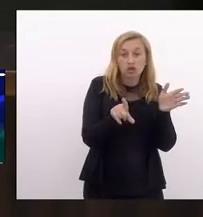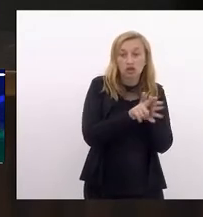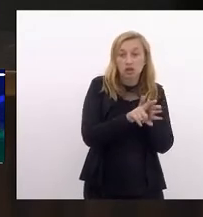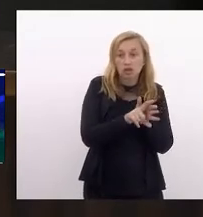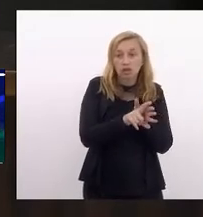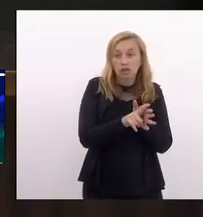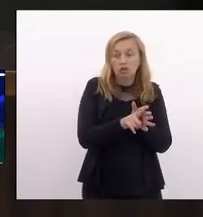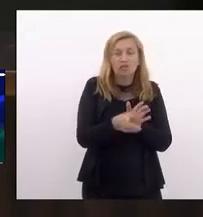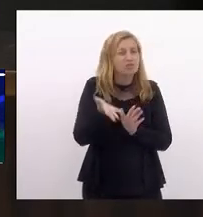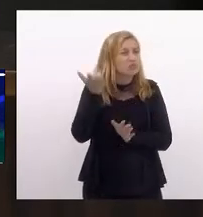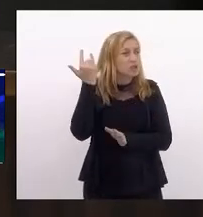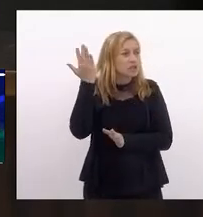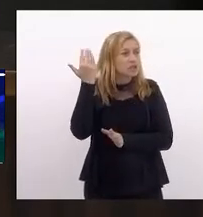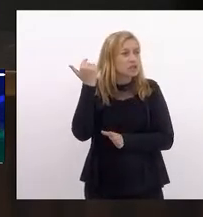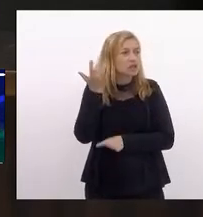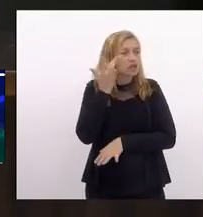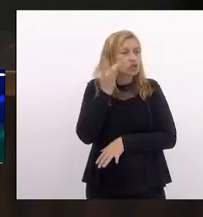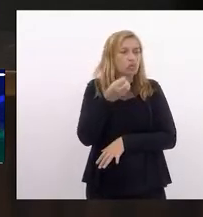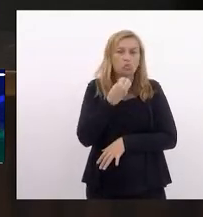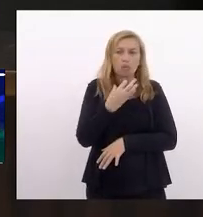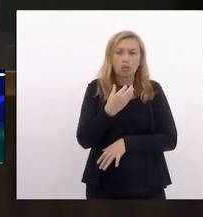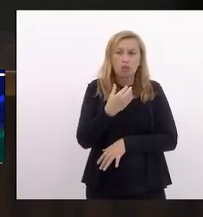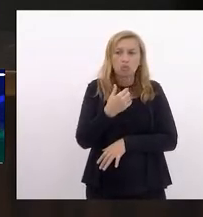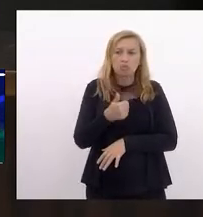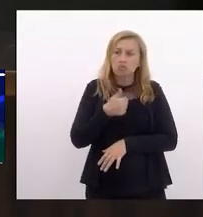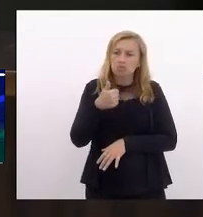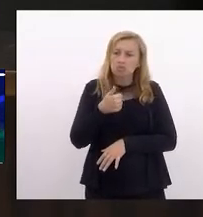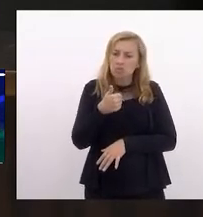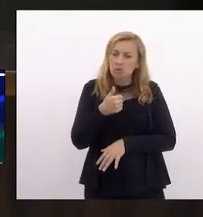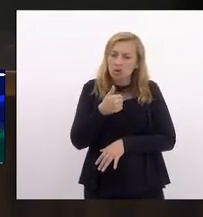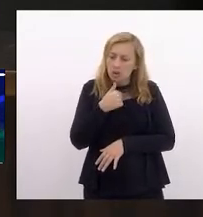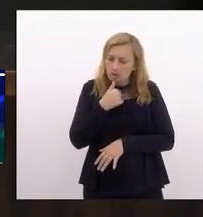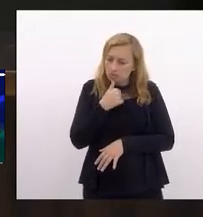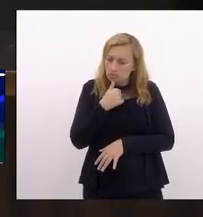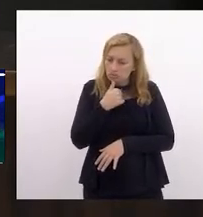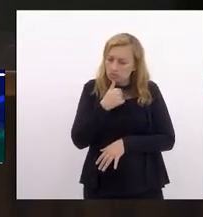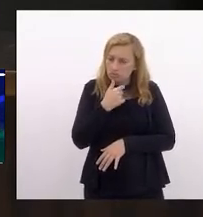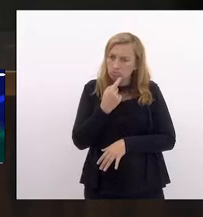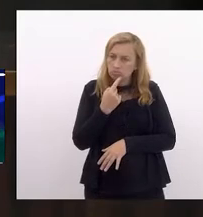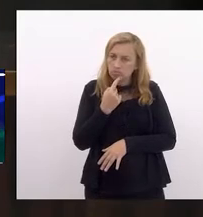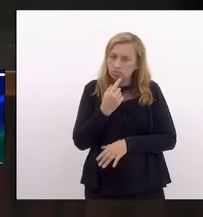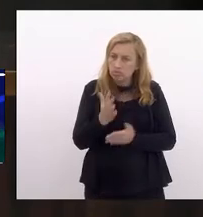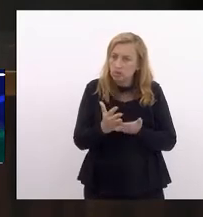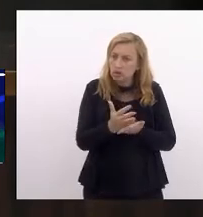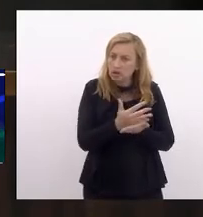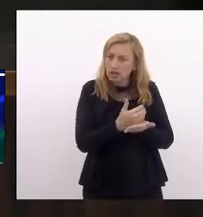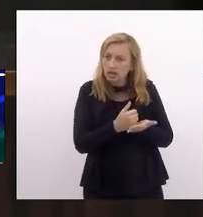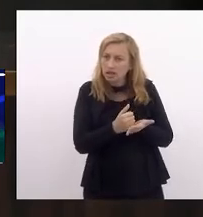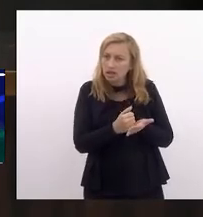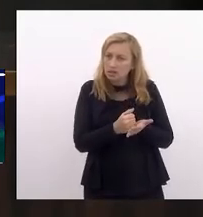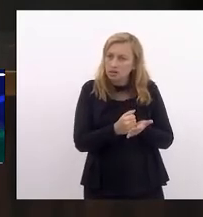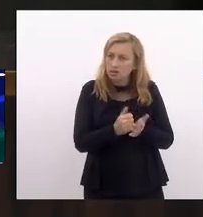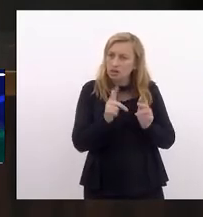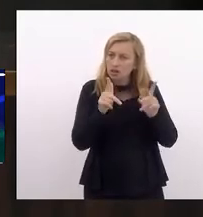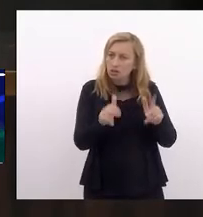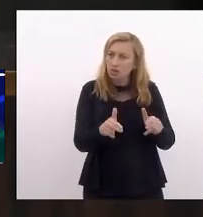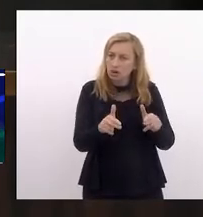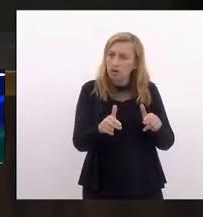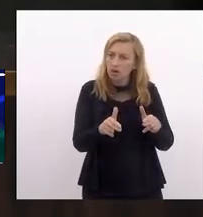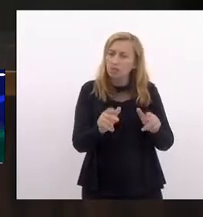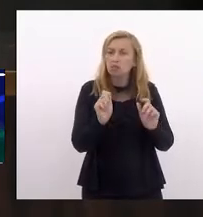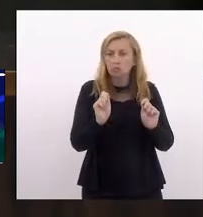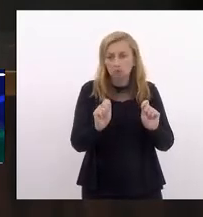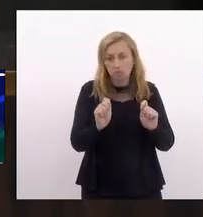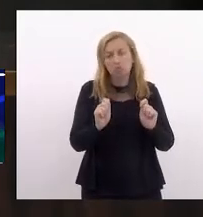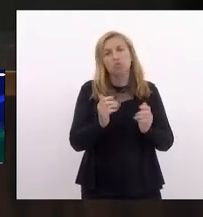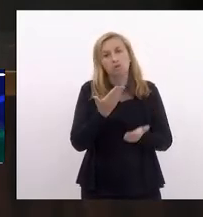que na época a gente achou por bem estimar a arrecadação da mesma forma que nós